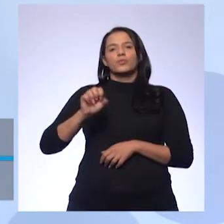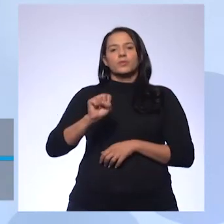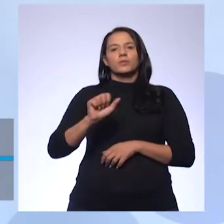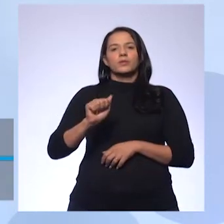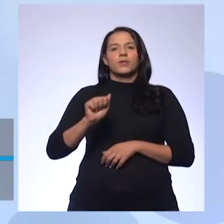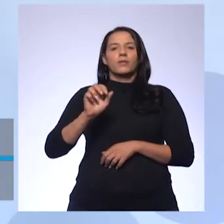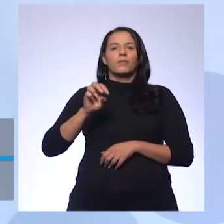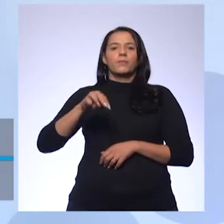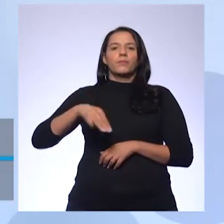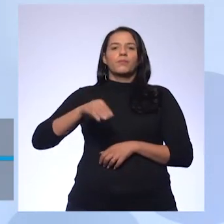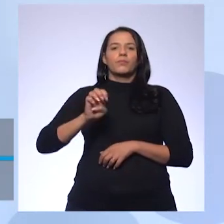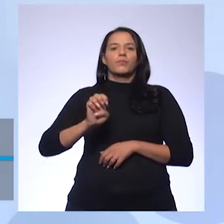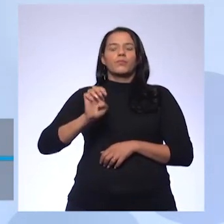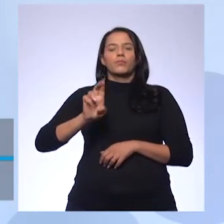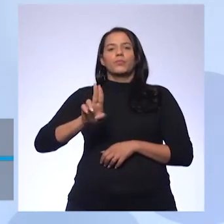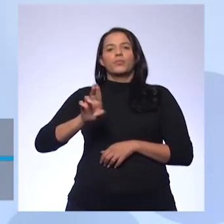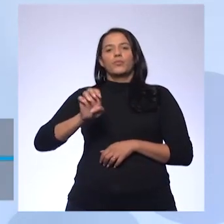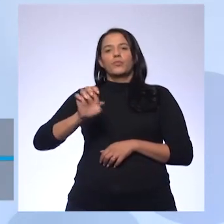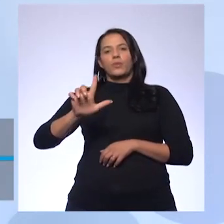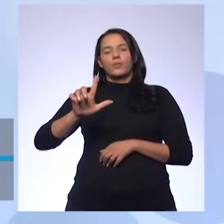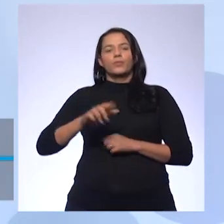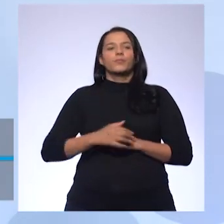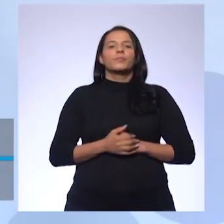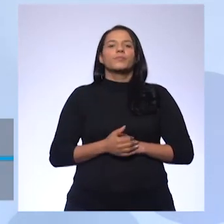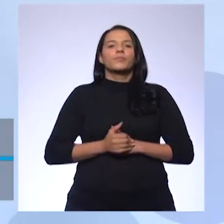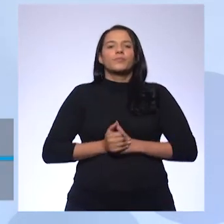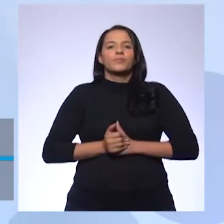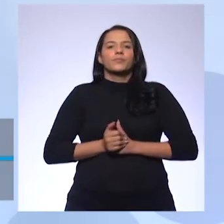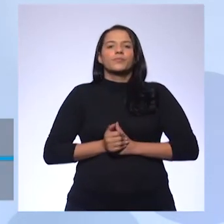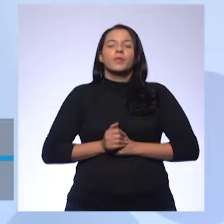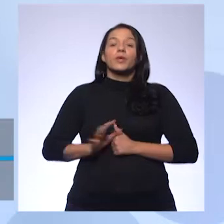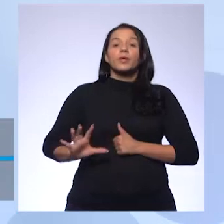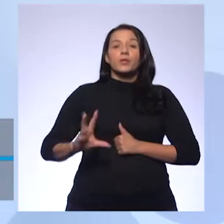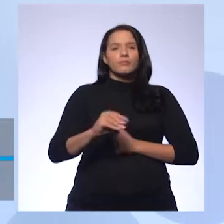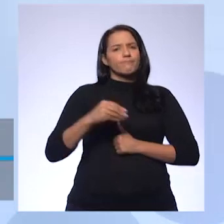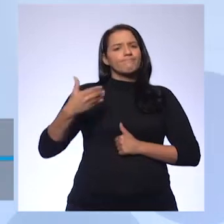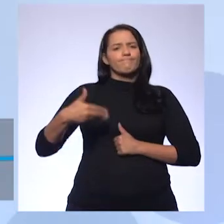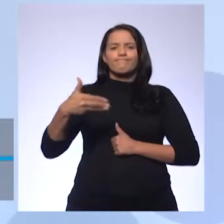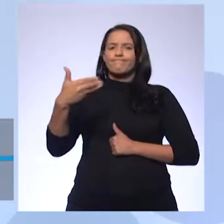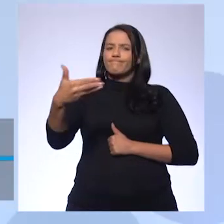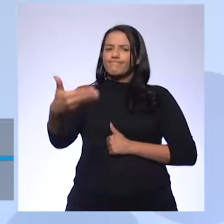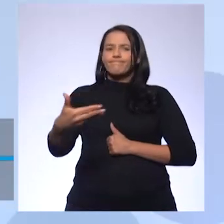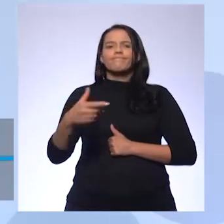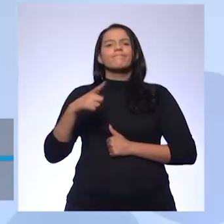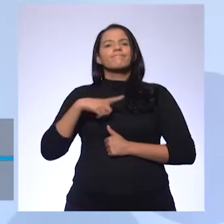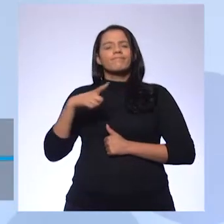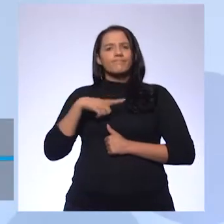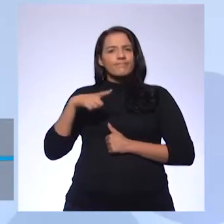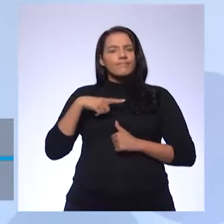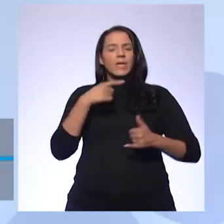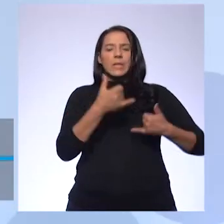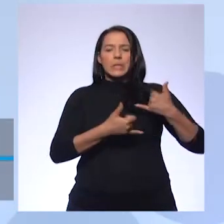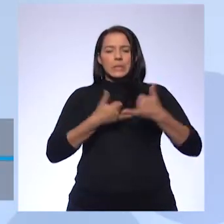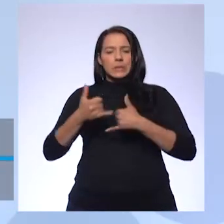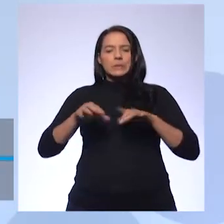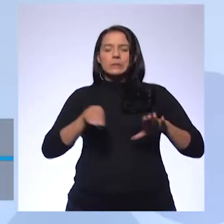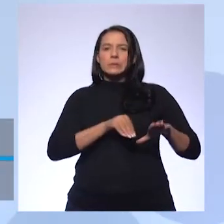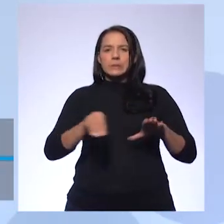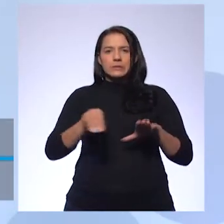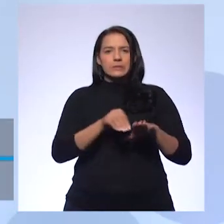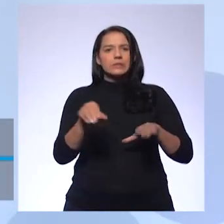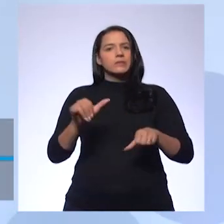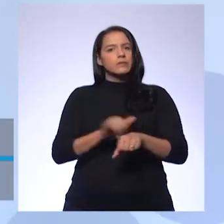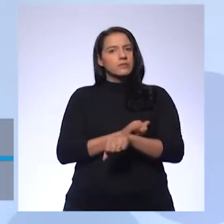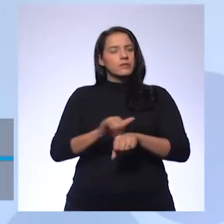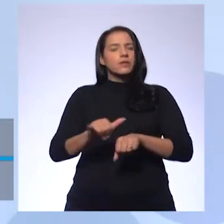repetindo o que eu falei, a gente a todo momento está em jogo, e outras respostas